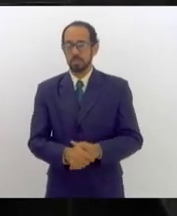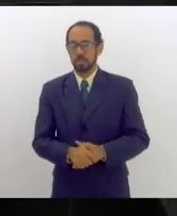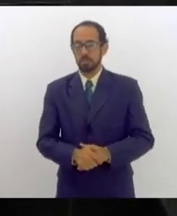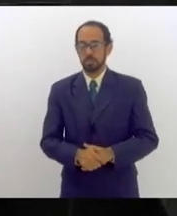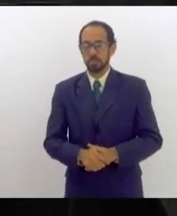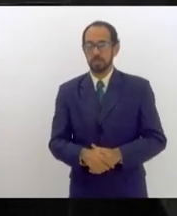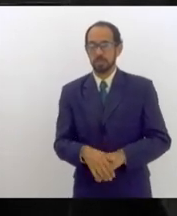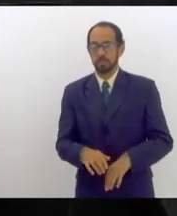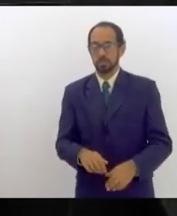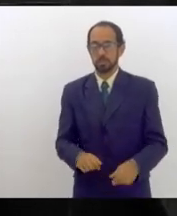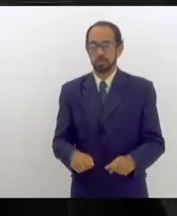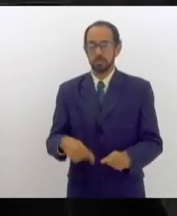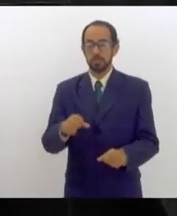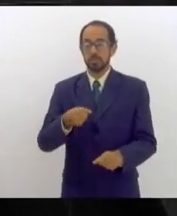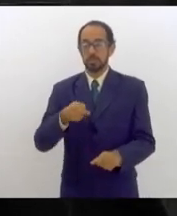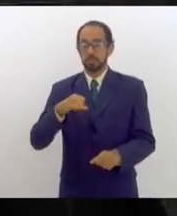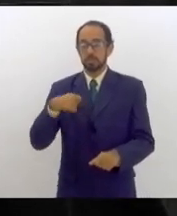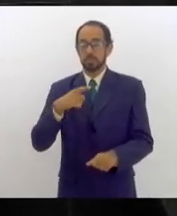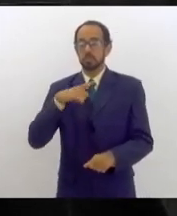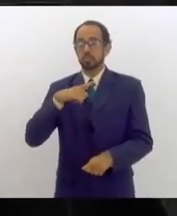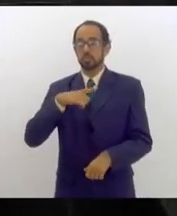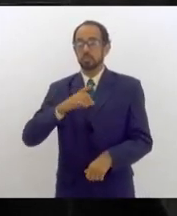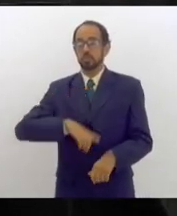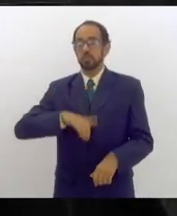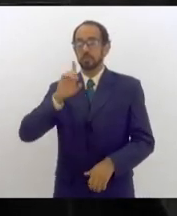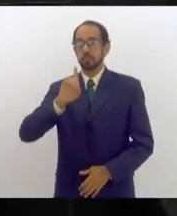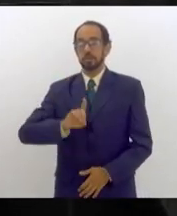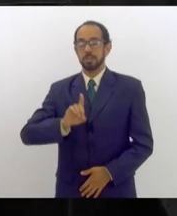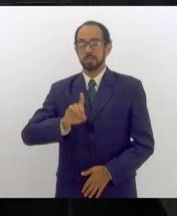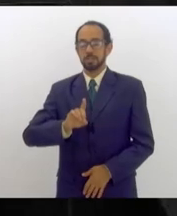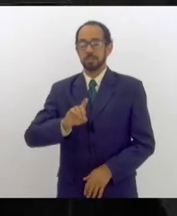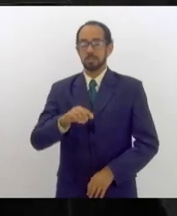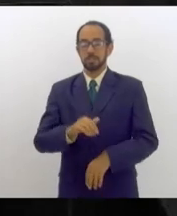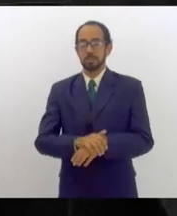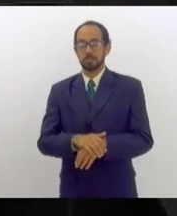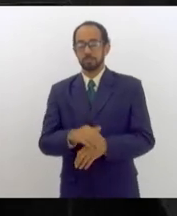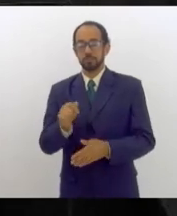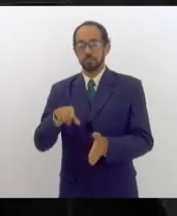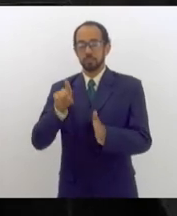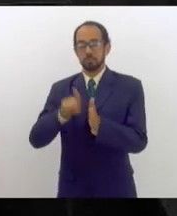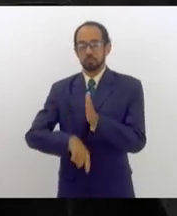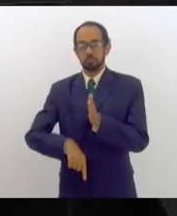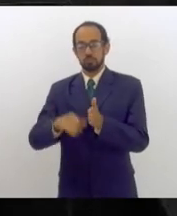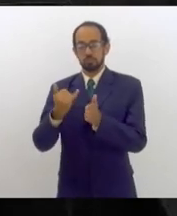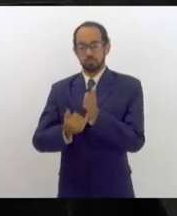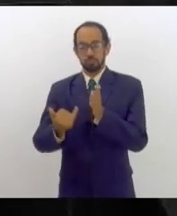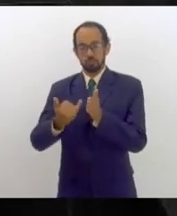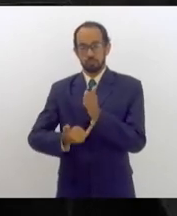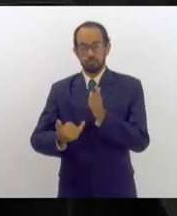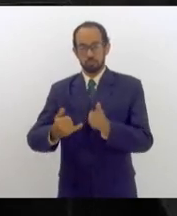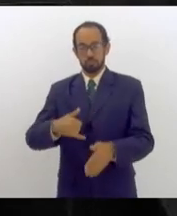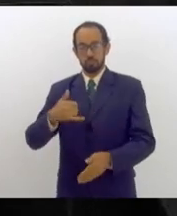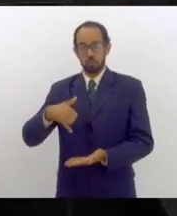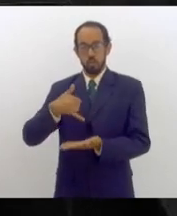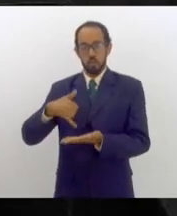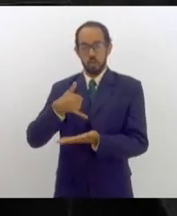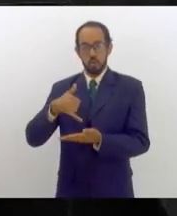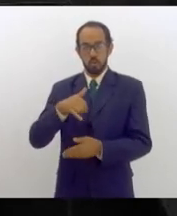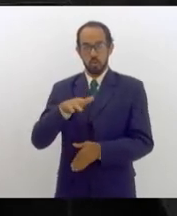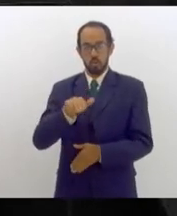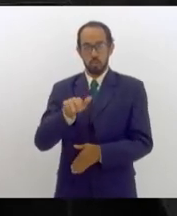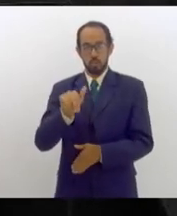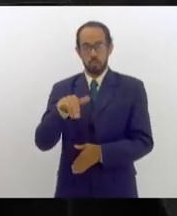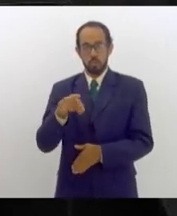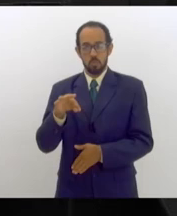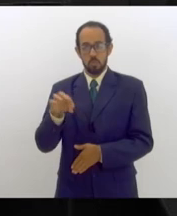a tributar a exportação de óleo bruto que foi regulamentado